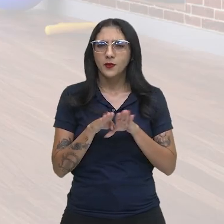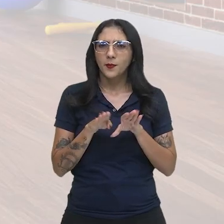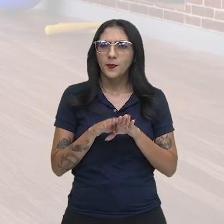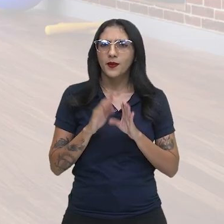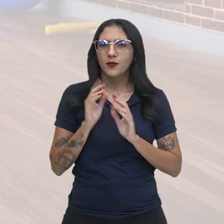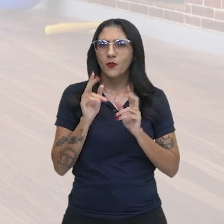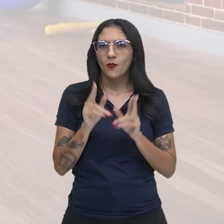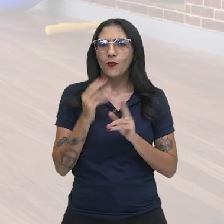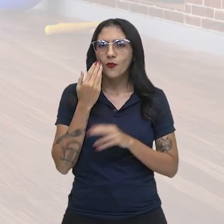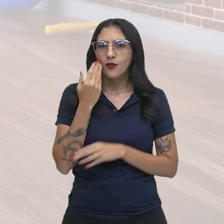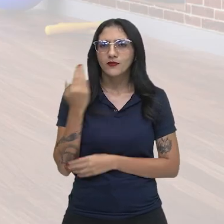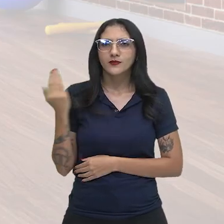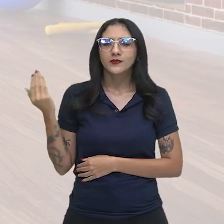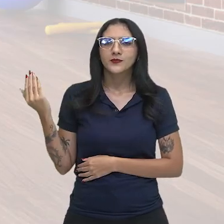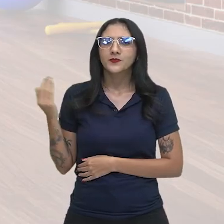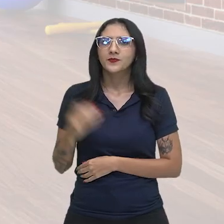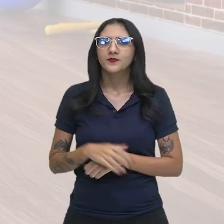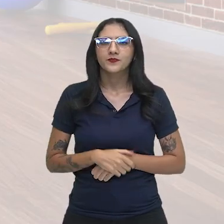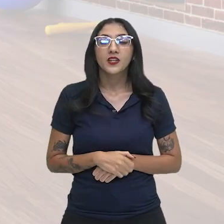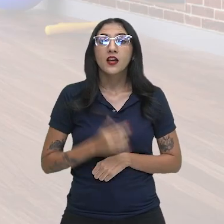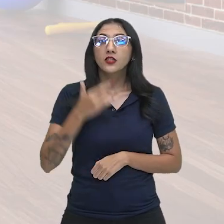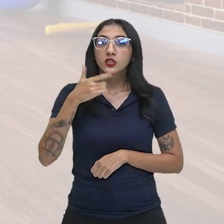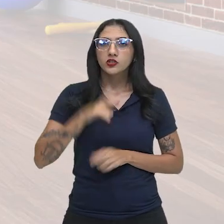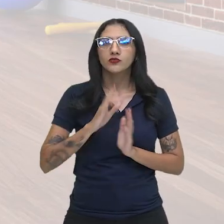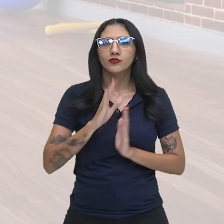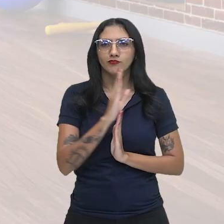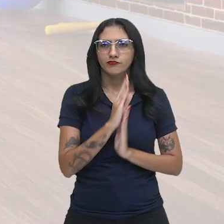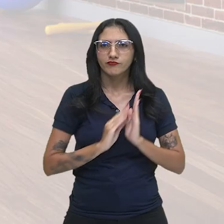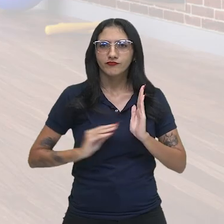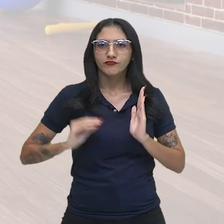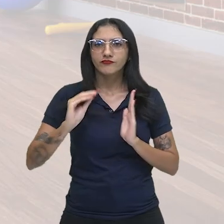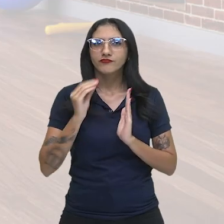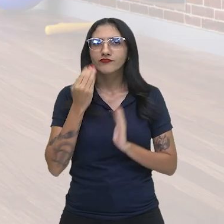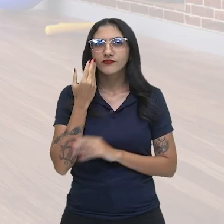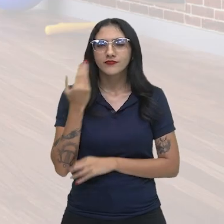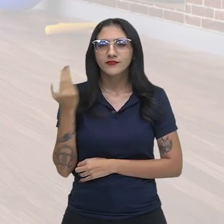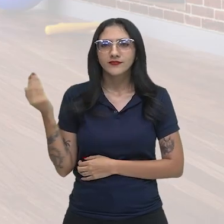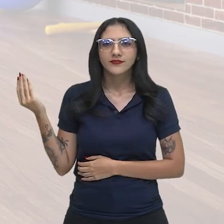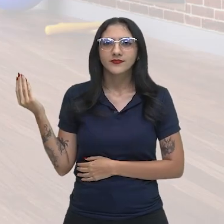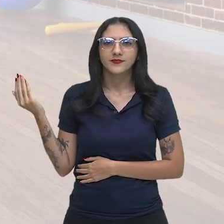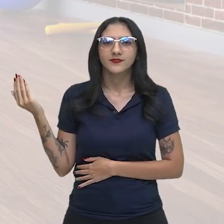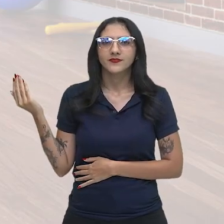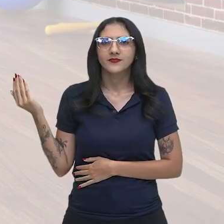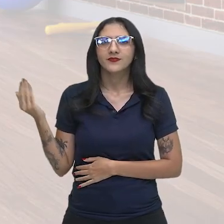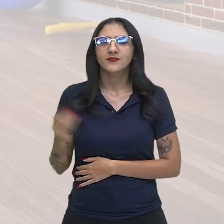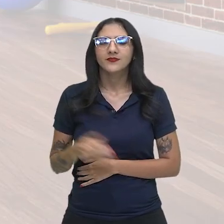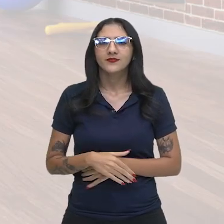dormindo. Vamos lá? Mais uma vez, joga o braço lá em cima.